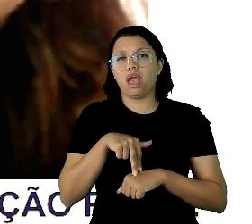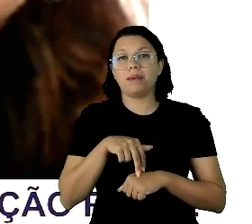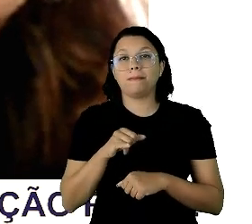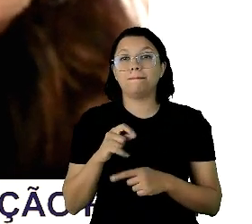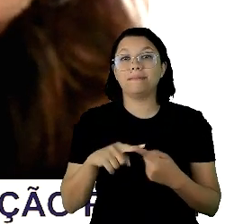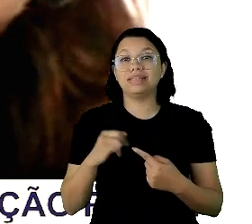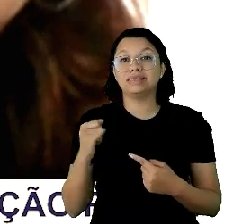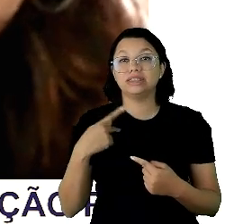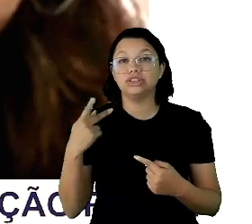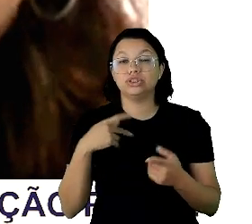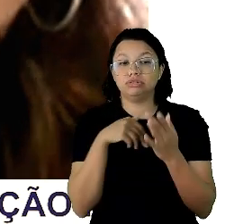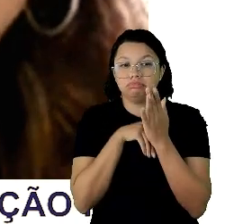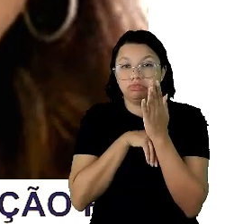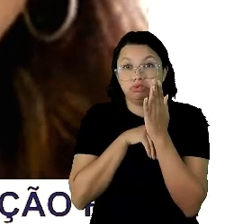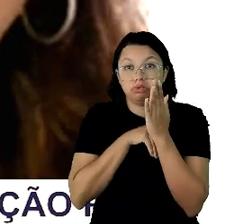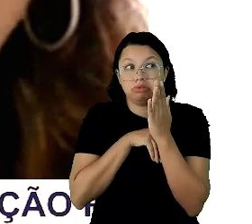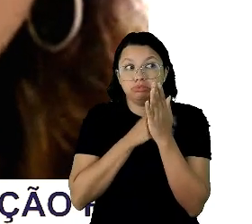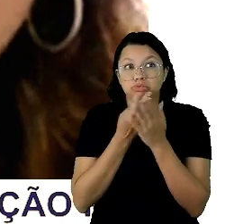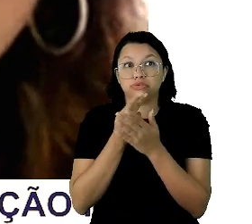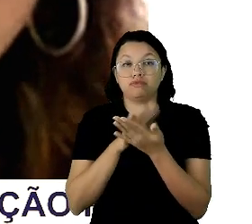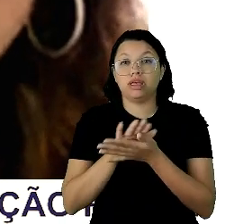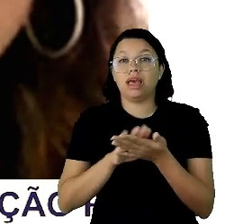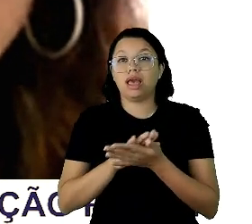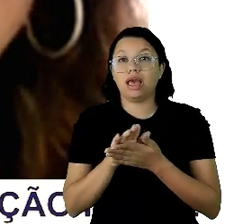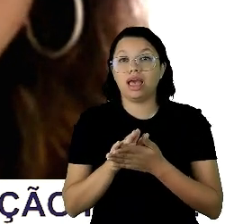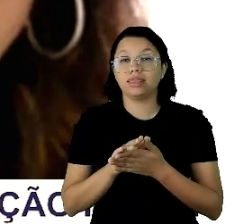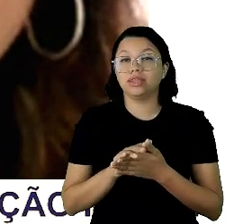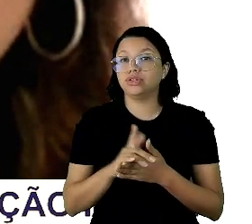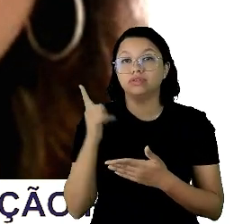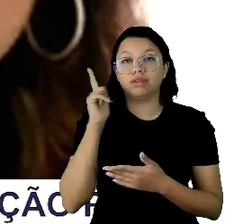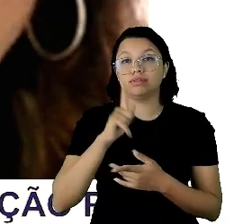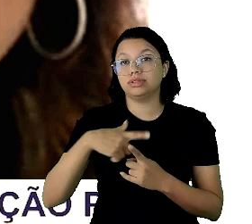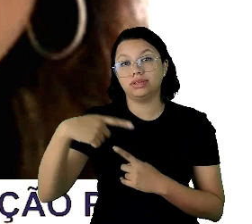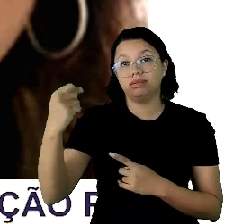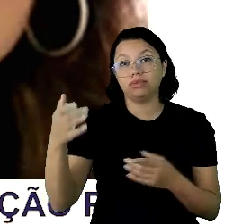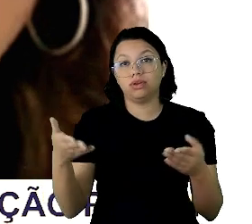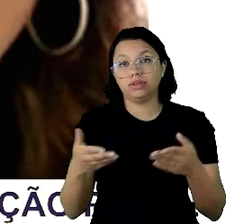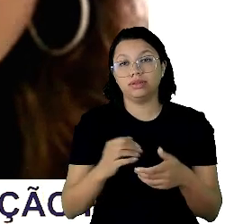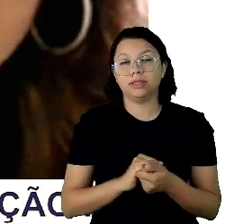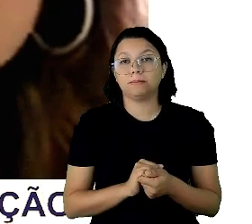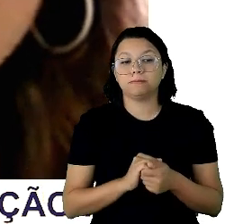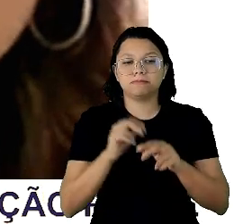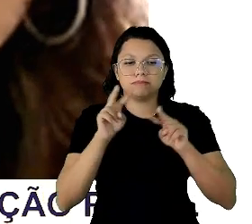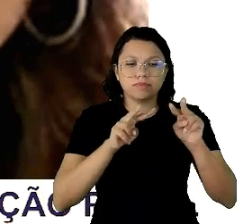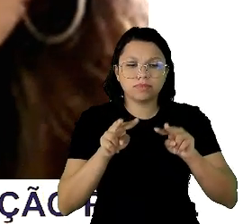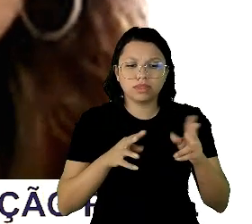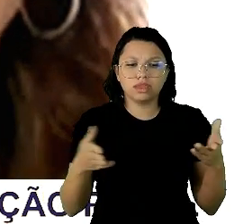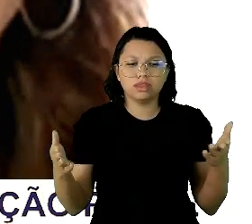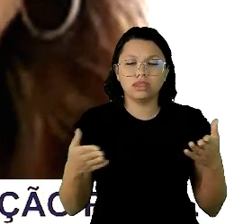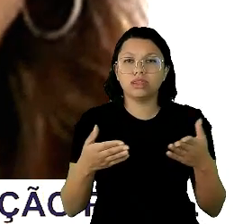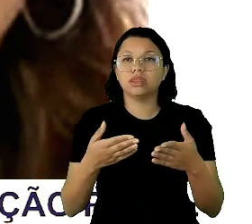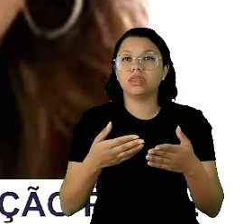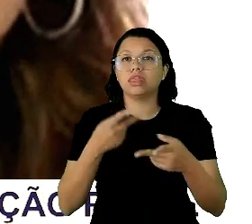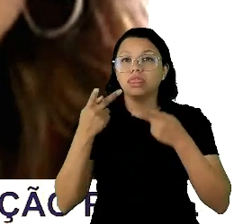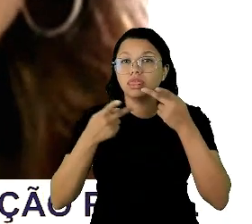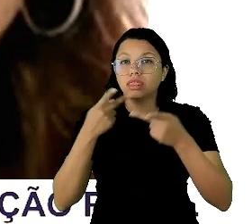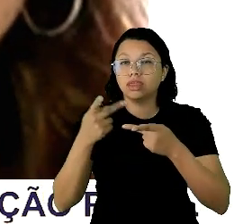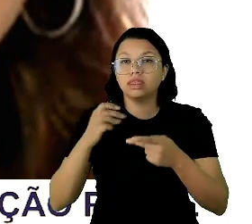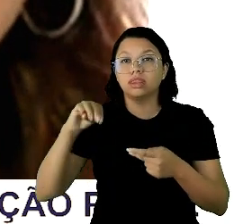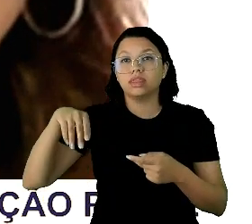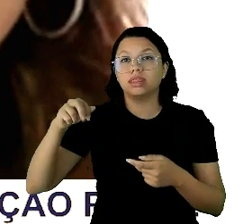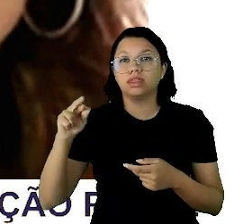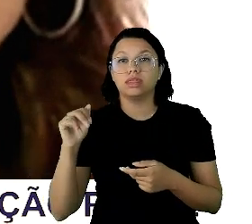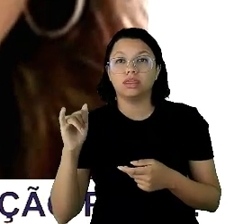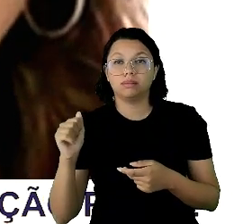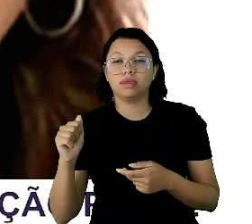Uhum. Então, eu estou lendo aqui também o depoimento da Maria Odete. Parabéns, Maria Odete, muito bom. Ela falou que uma